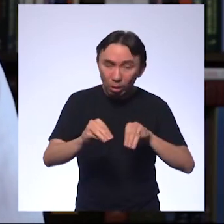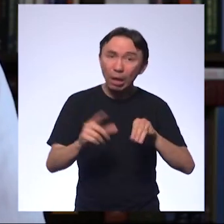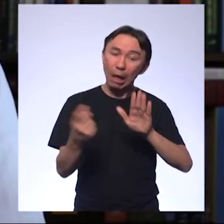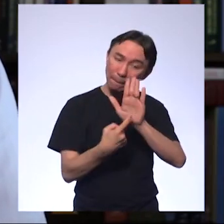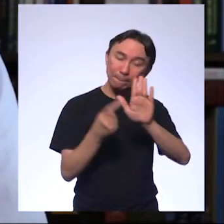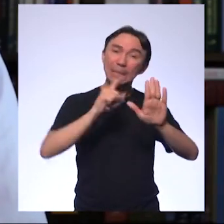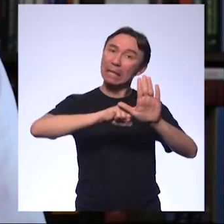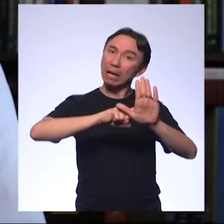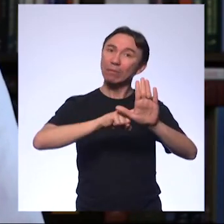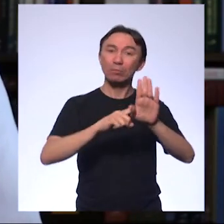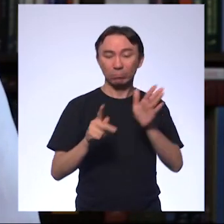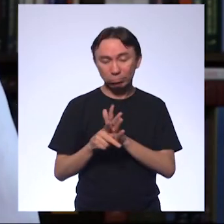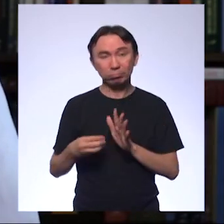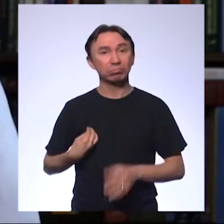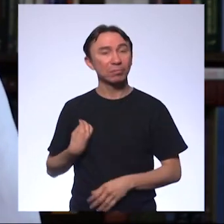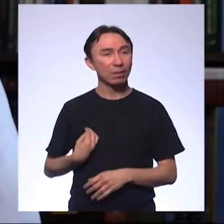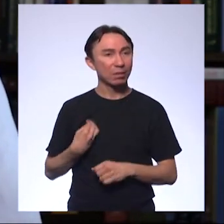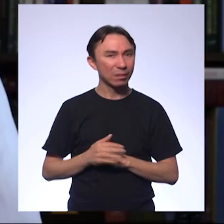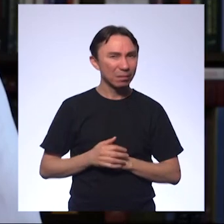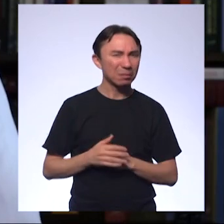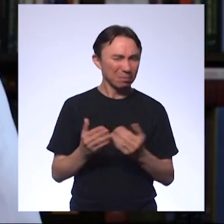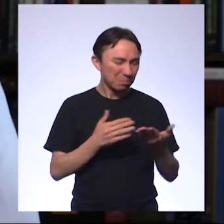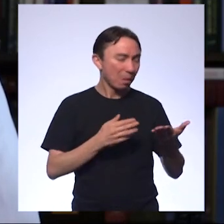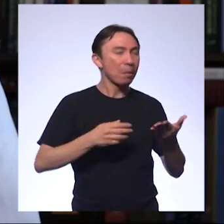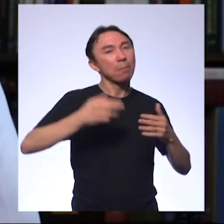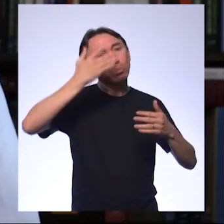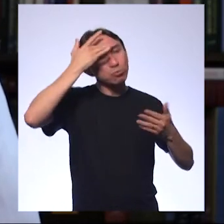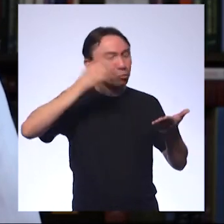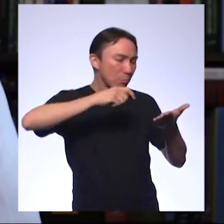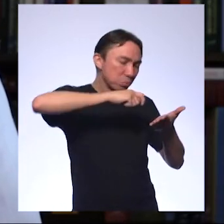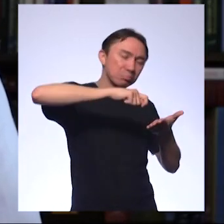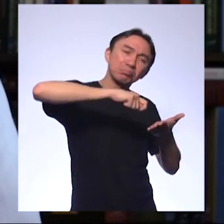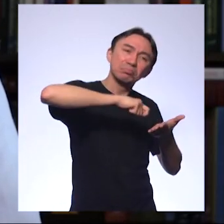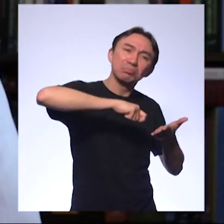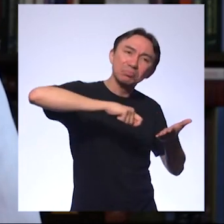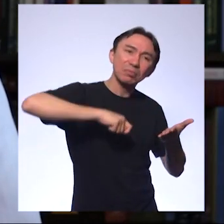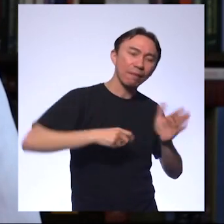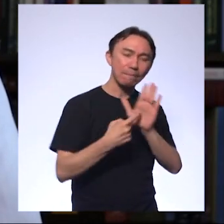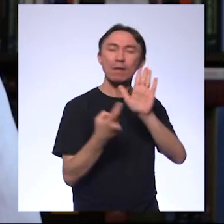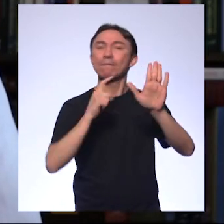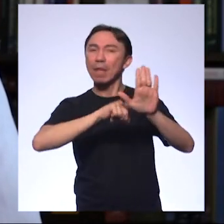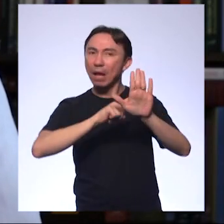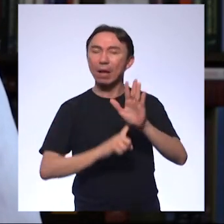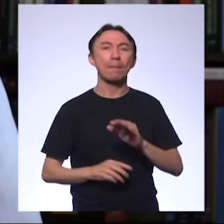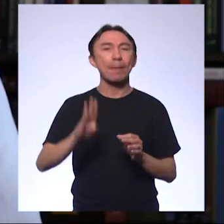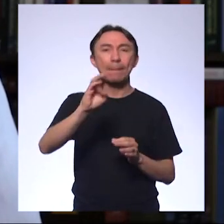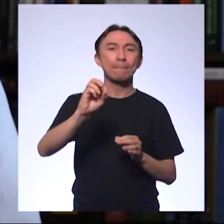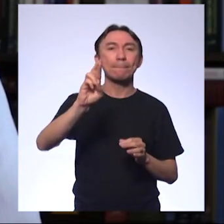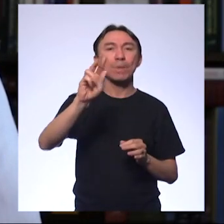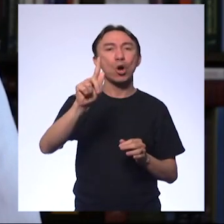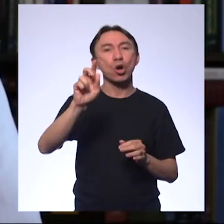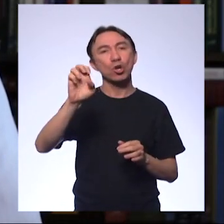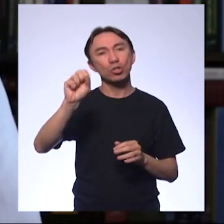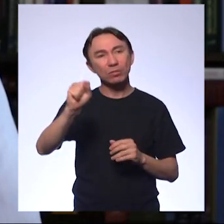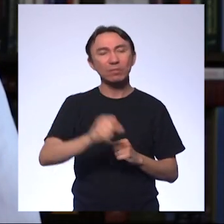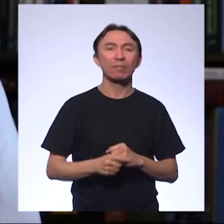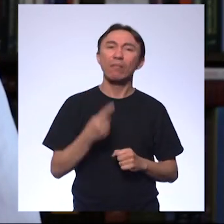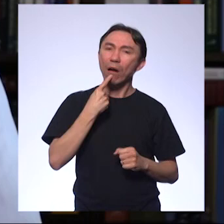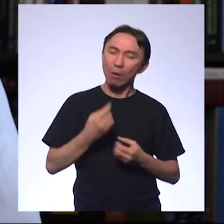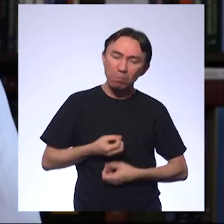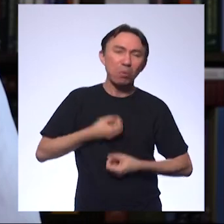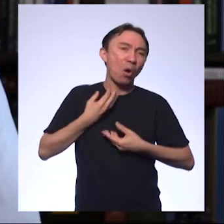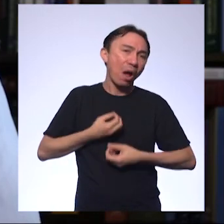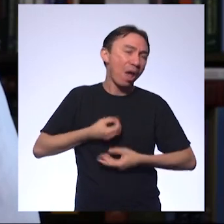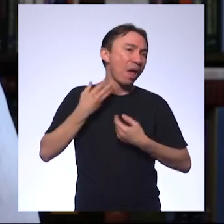escritores já tematizaram o xadrez. Borges fez um poema sobre o tabuleiro de xadrez, o jogo de